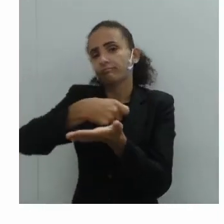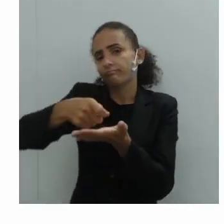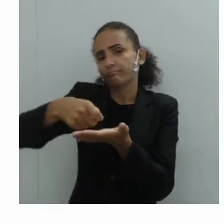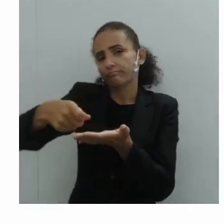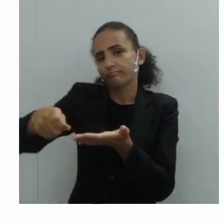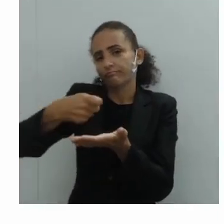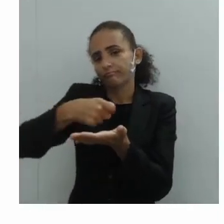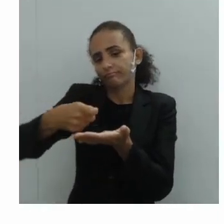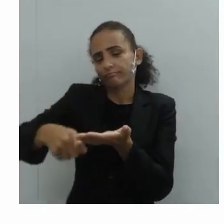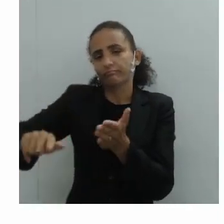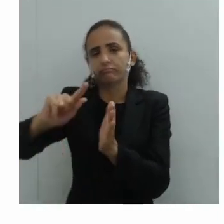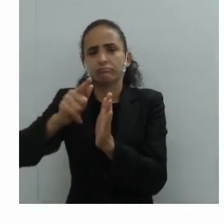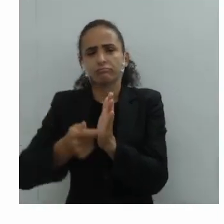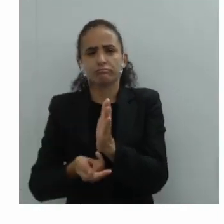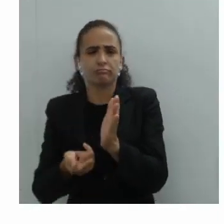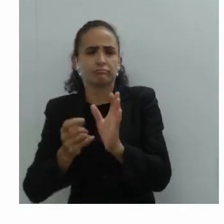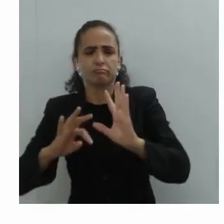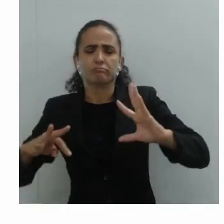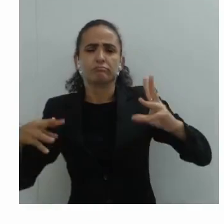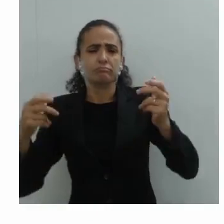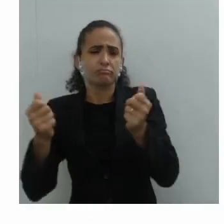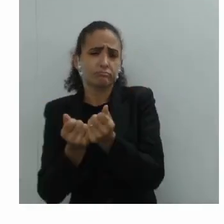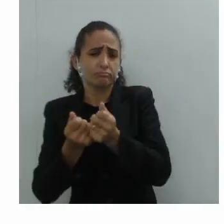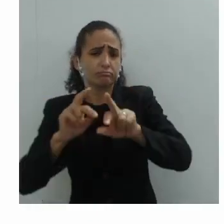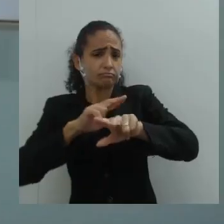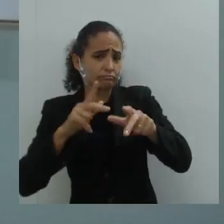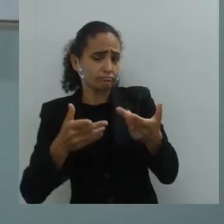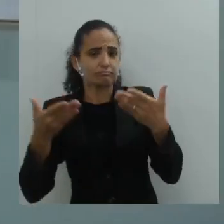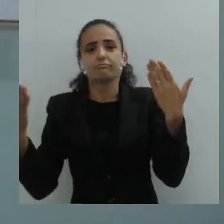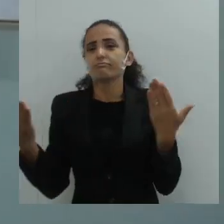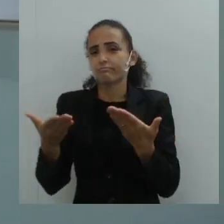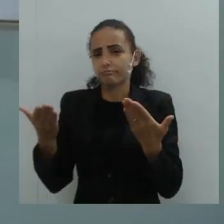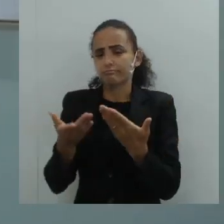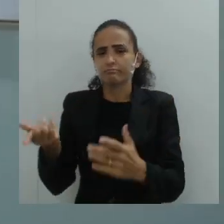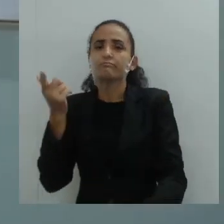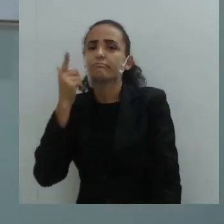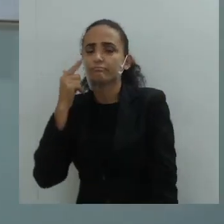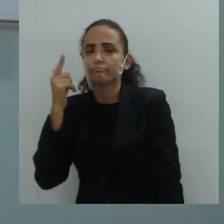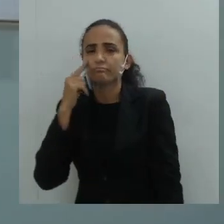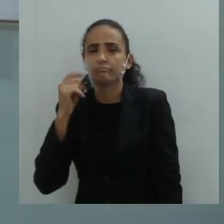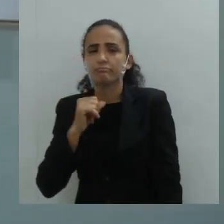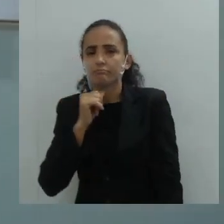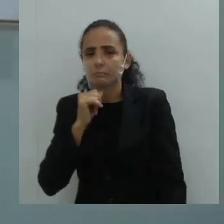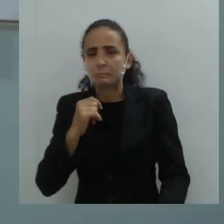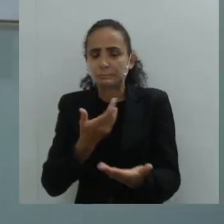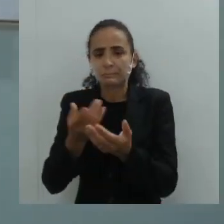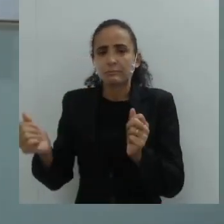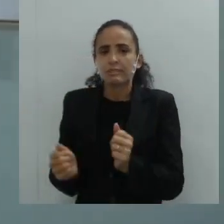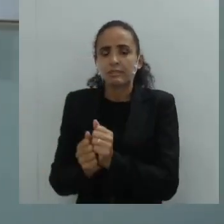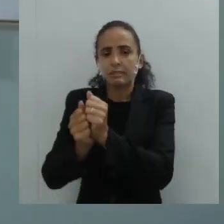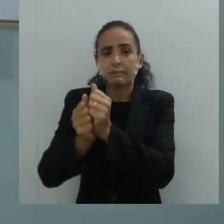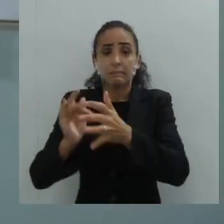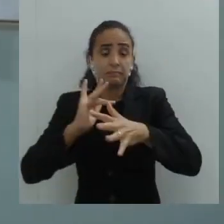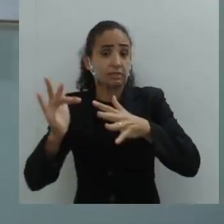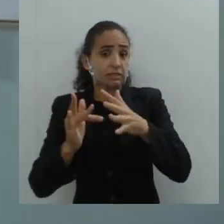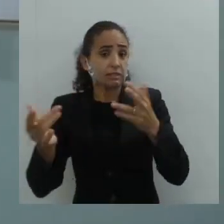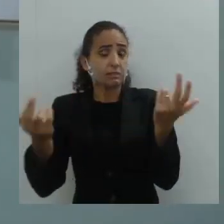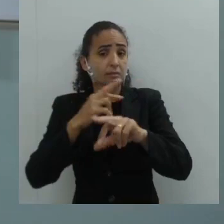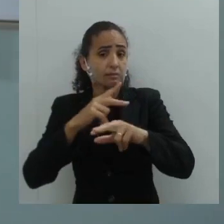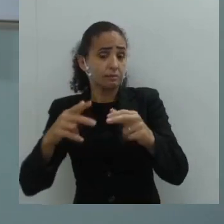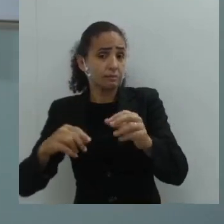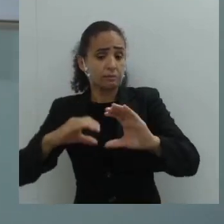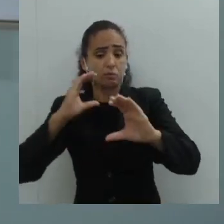a expressão plástica, etc. Aqui, agora, observem só. Aqui nós temos a mídia, os meios